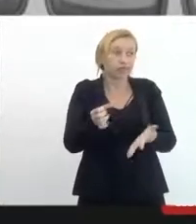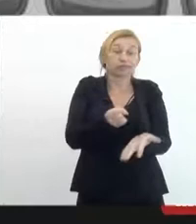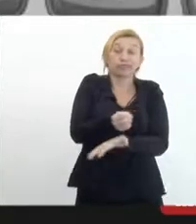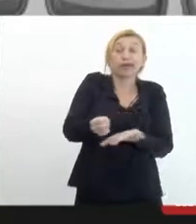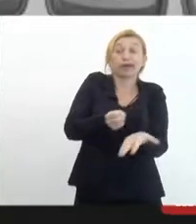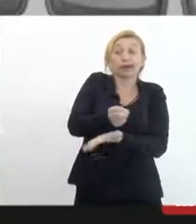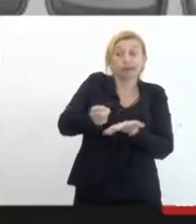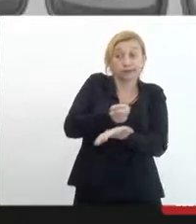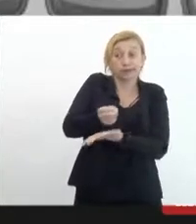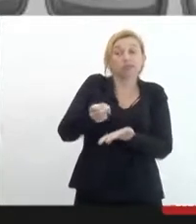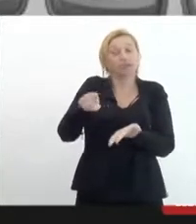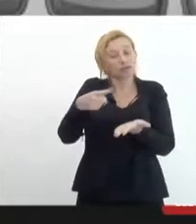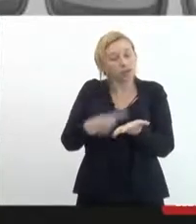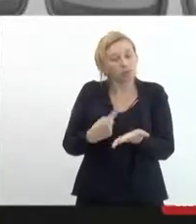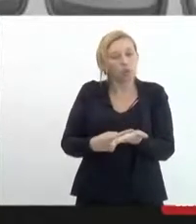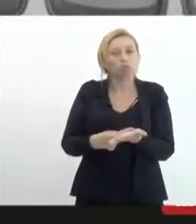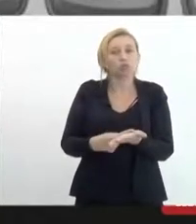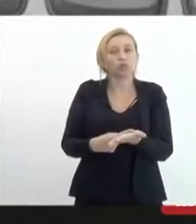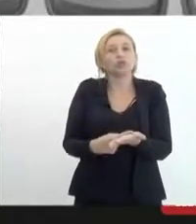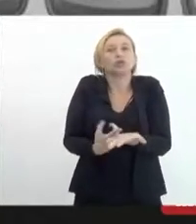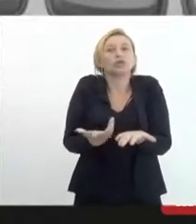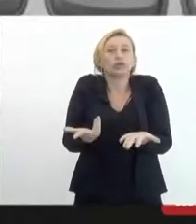né, deste acordo foram